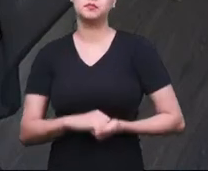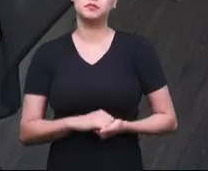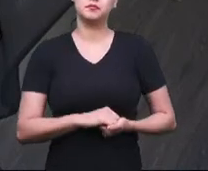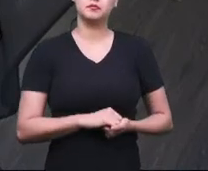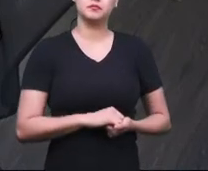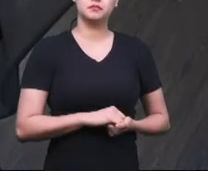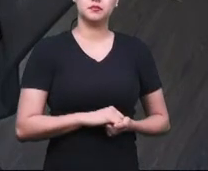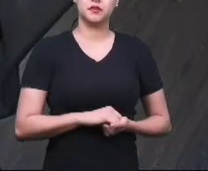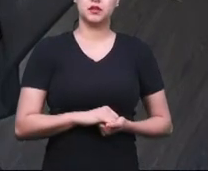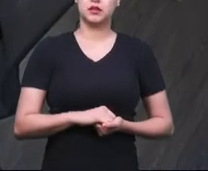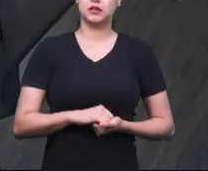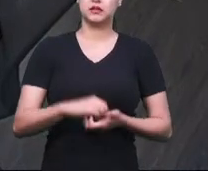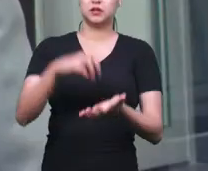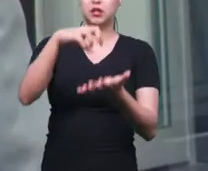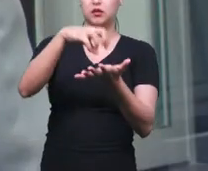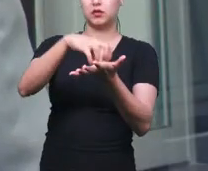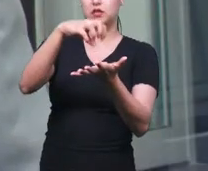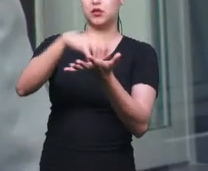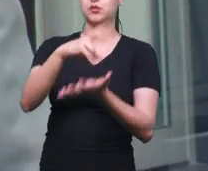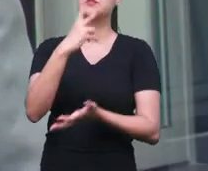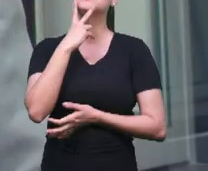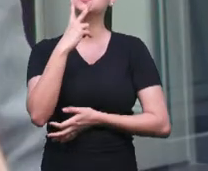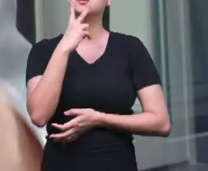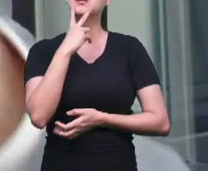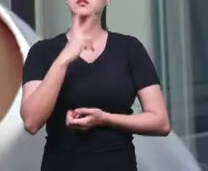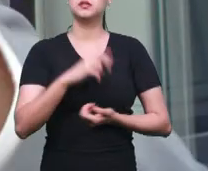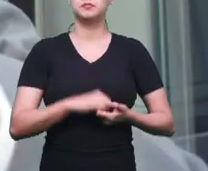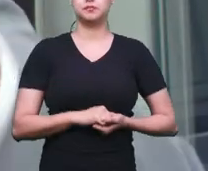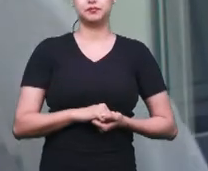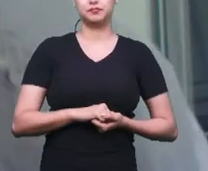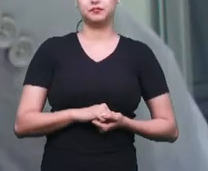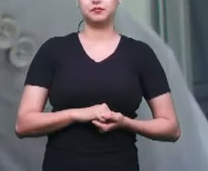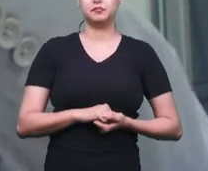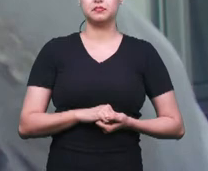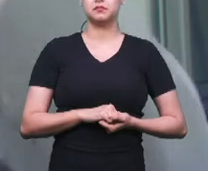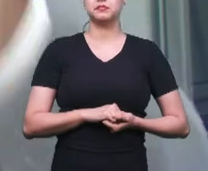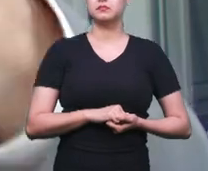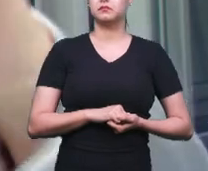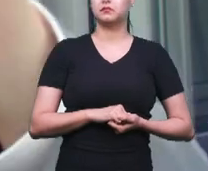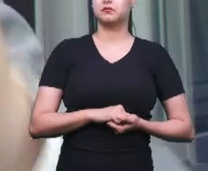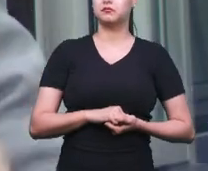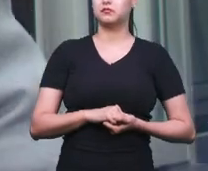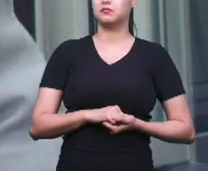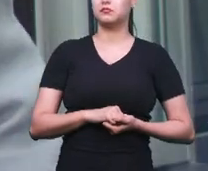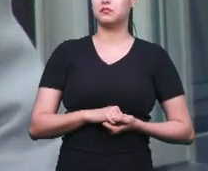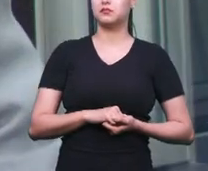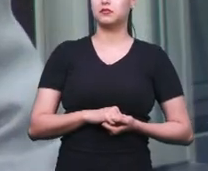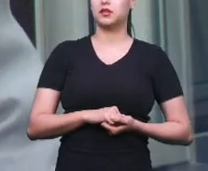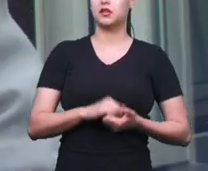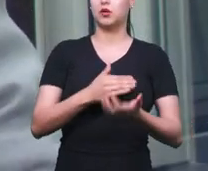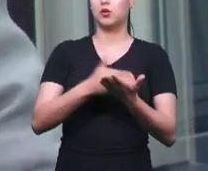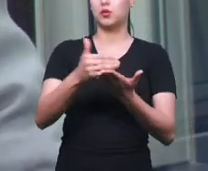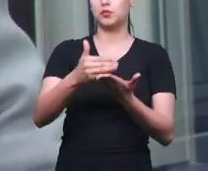Praça 8 em Vitória, não é? E daí iniciou a minha